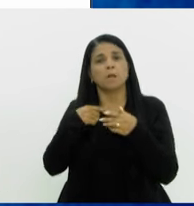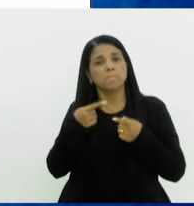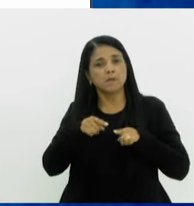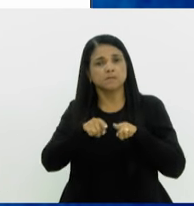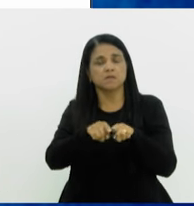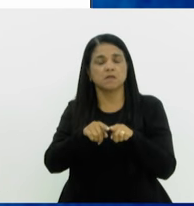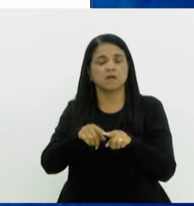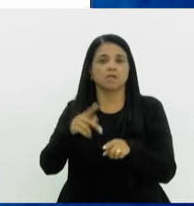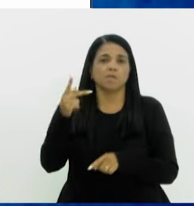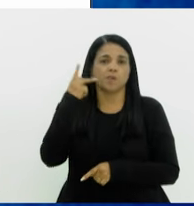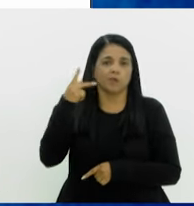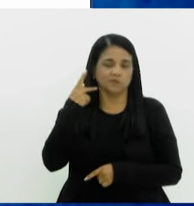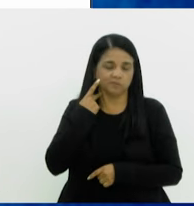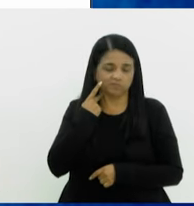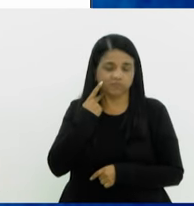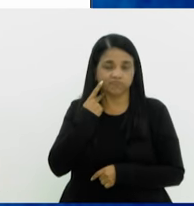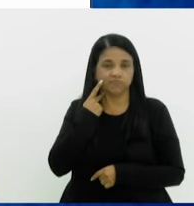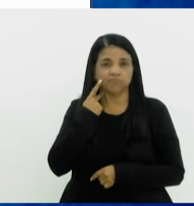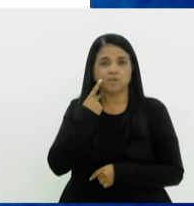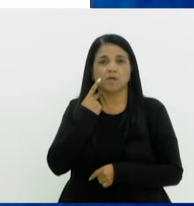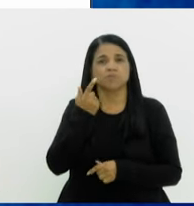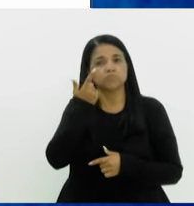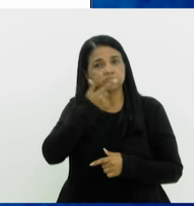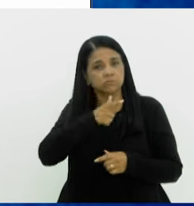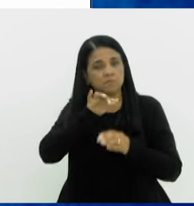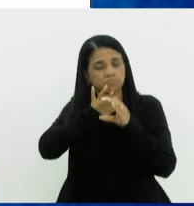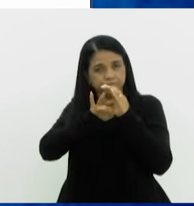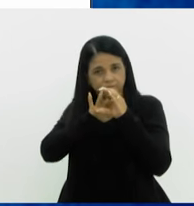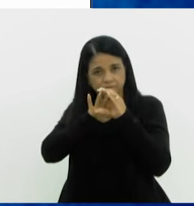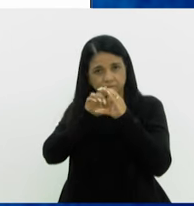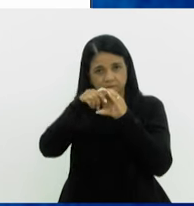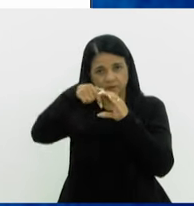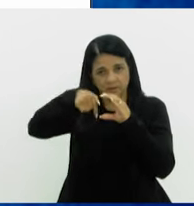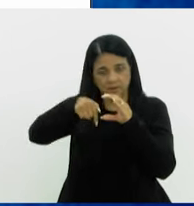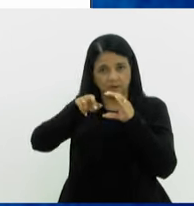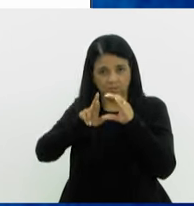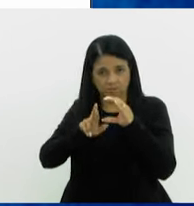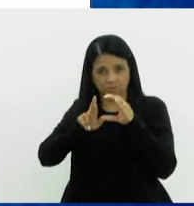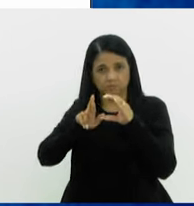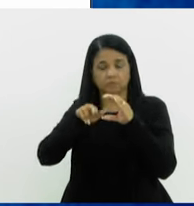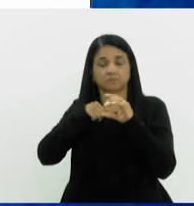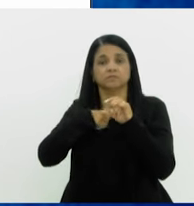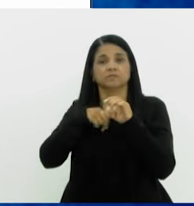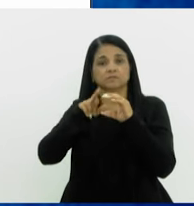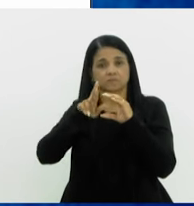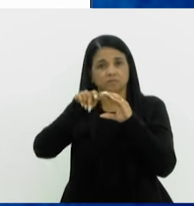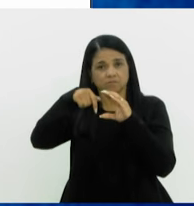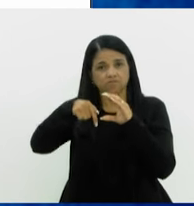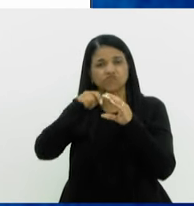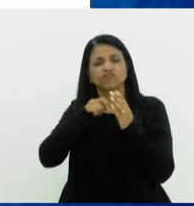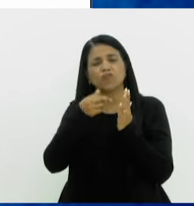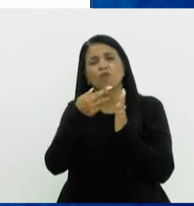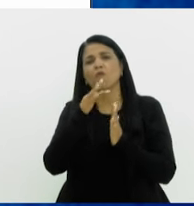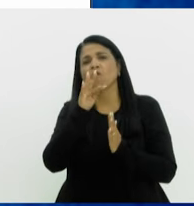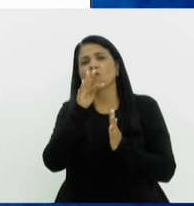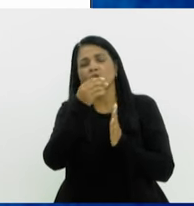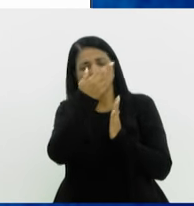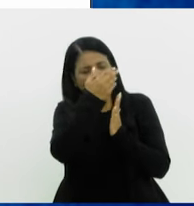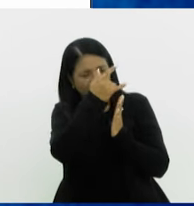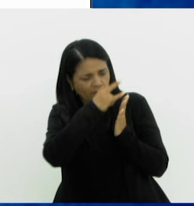procuradoria Vocês conseguem com esse Car code vocês vão acessar um formulário e dizer o que que vocês mais têm interesse Ah é nos